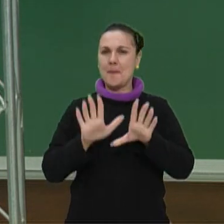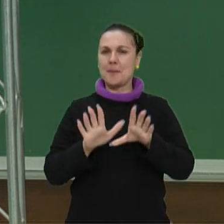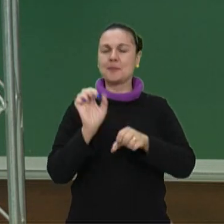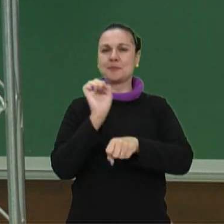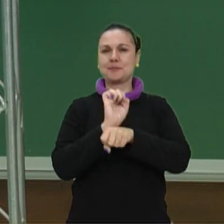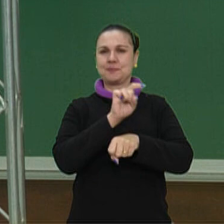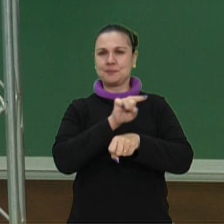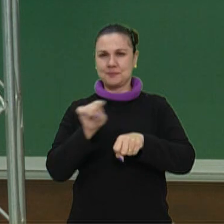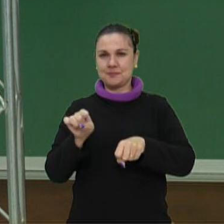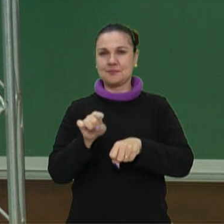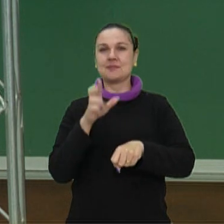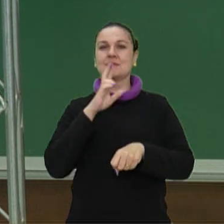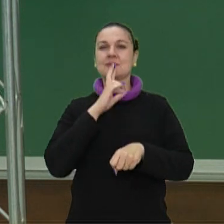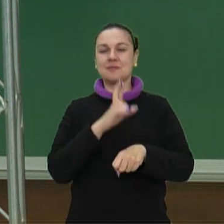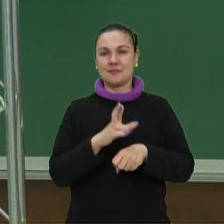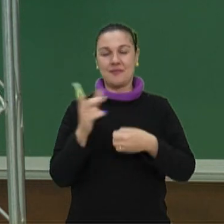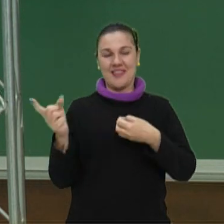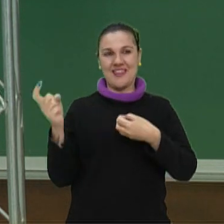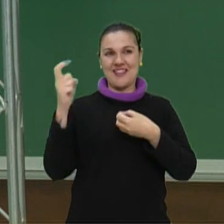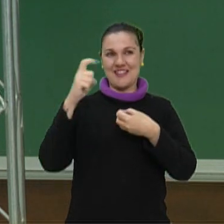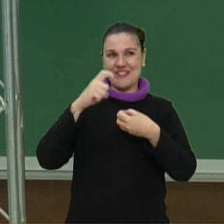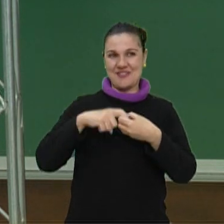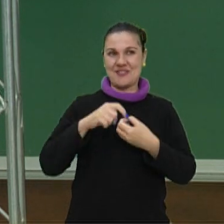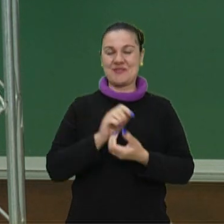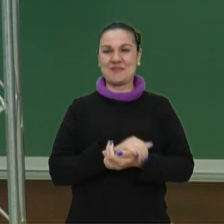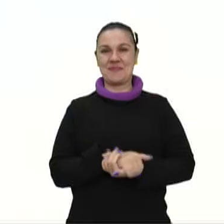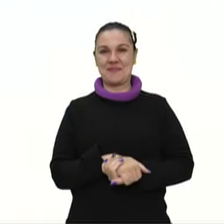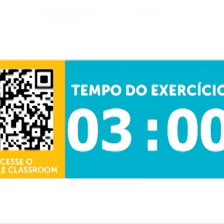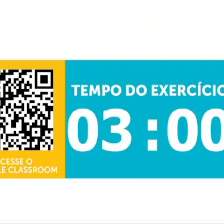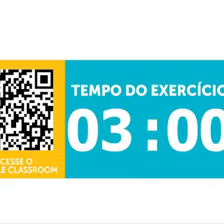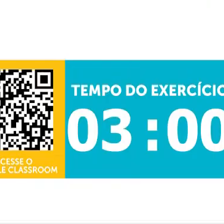esperar um tempinho para que você consiga fazer e já volto com a correção.